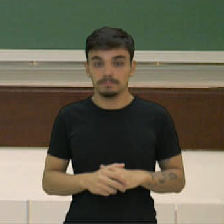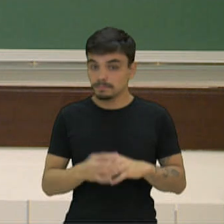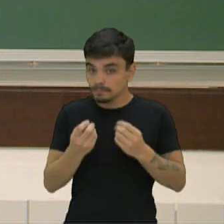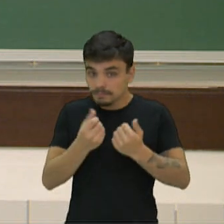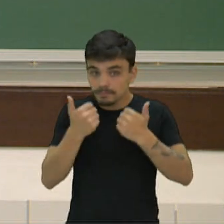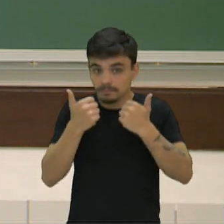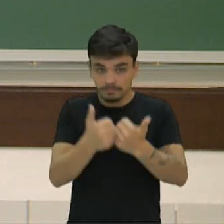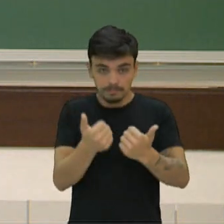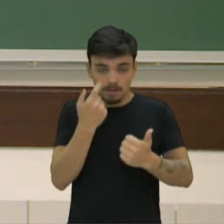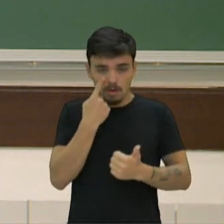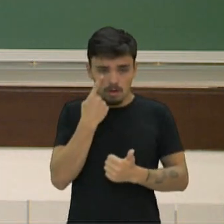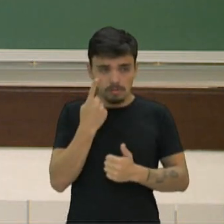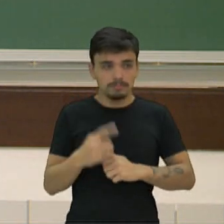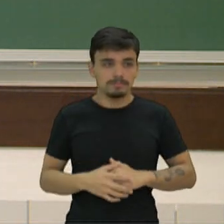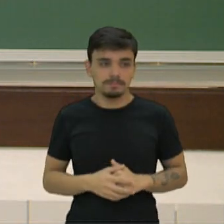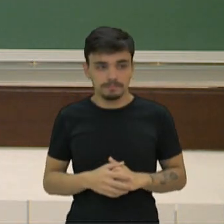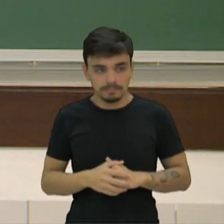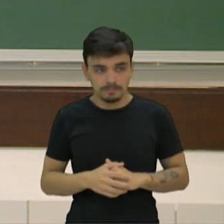Beleza? Então, gente, vamos lá.